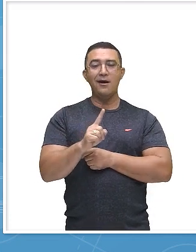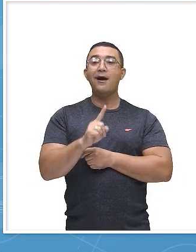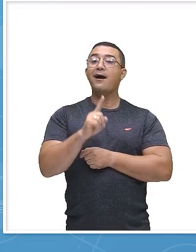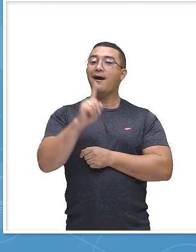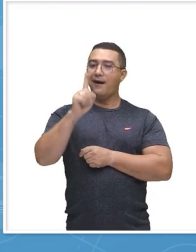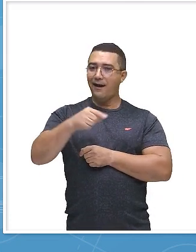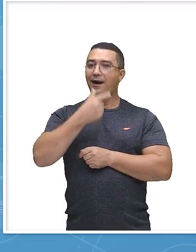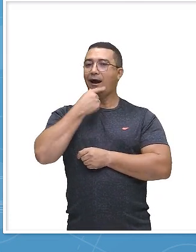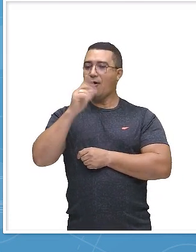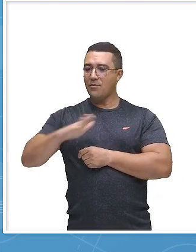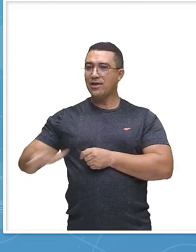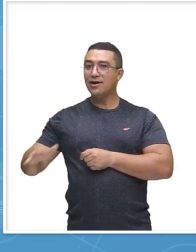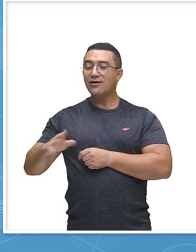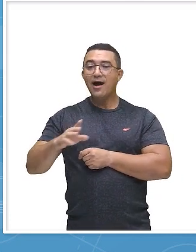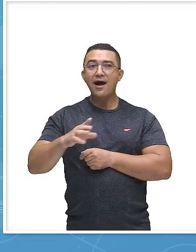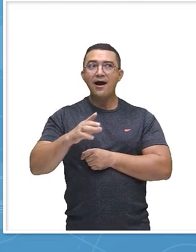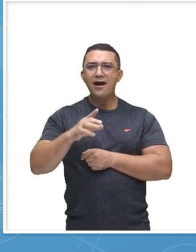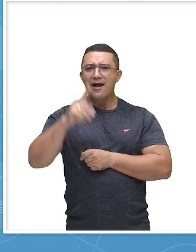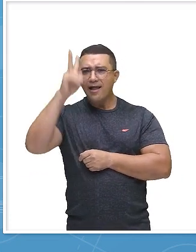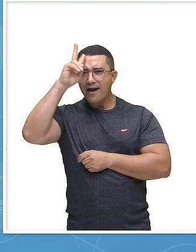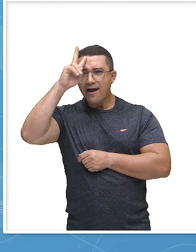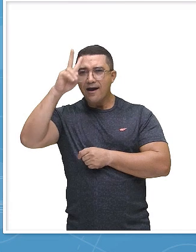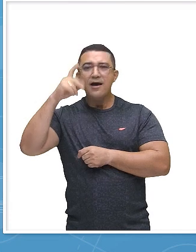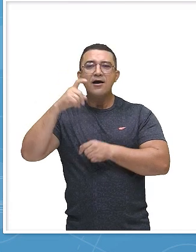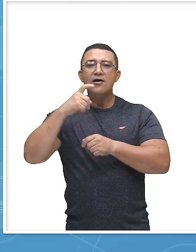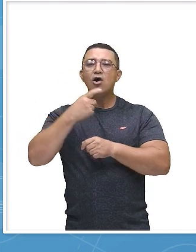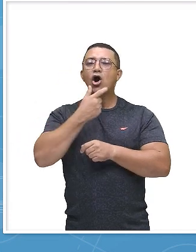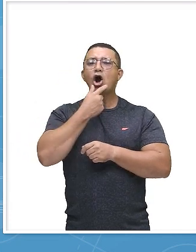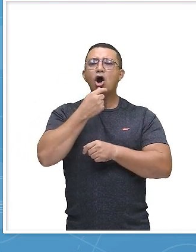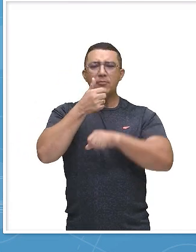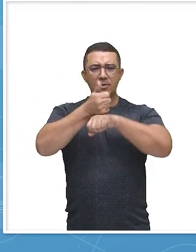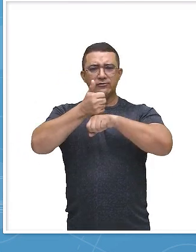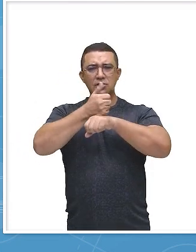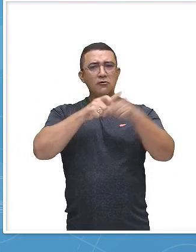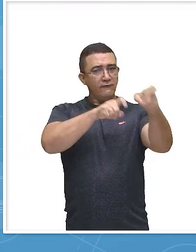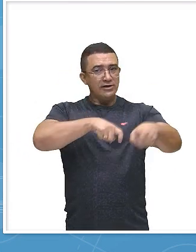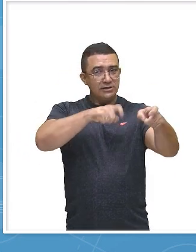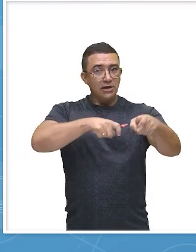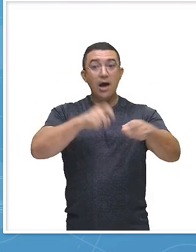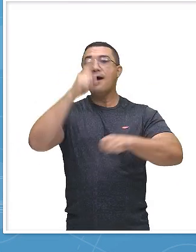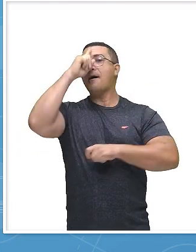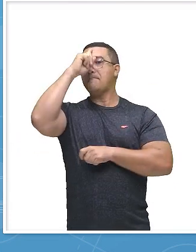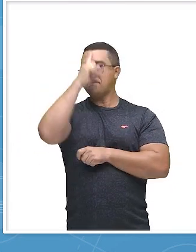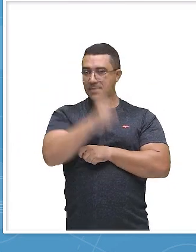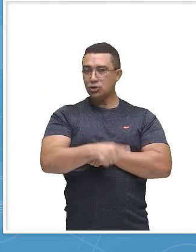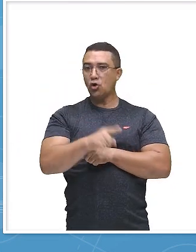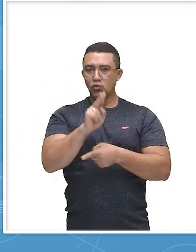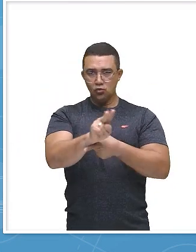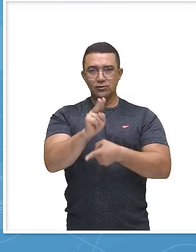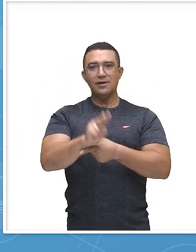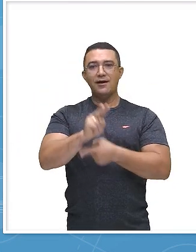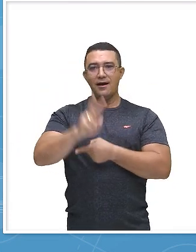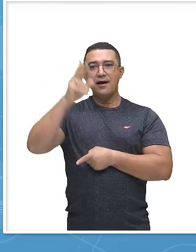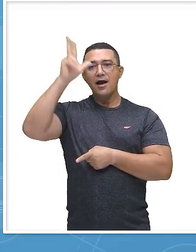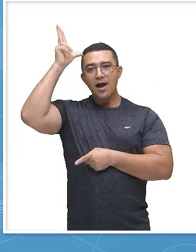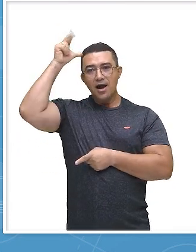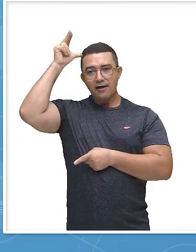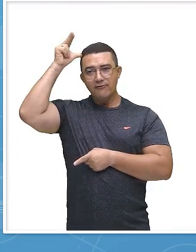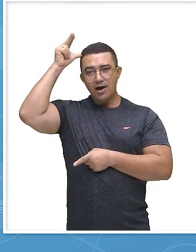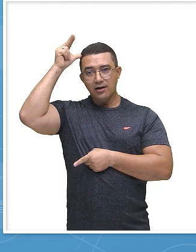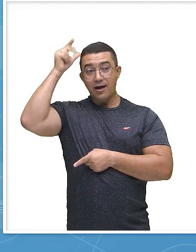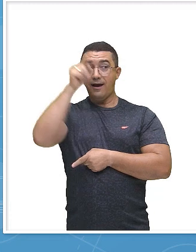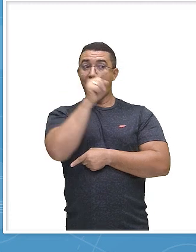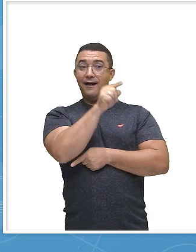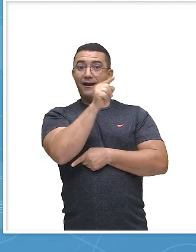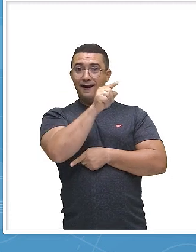fazendeiro mandou pastorear os cavalos, correto? E aí, no segundo exemplo, nós ainda temos, o